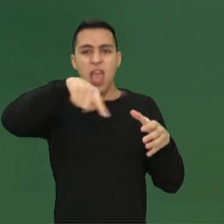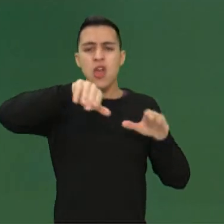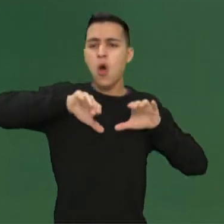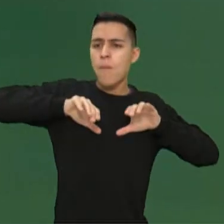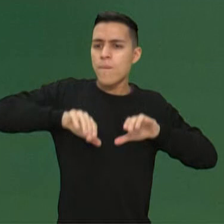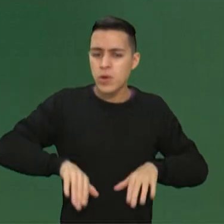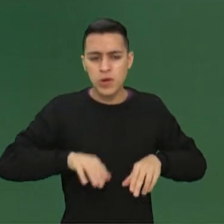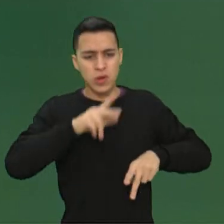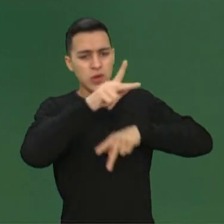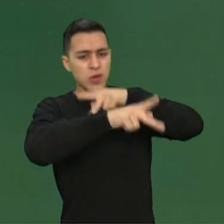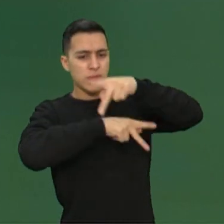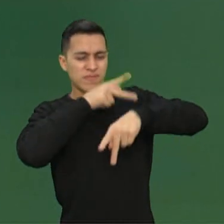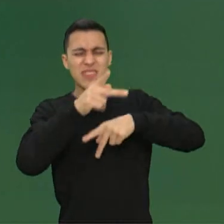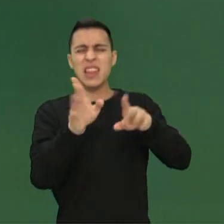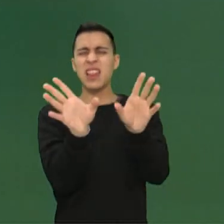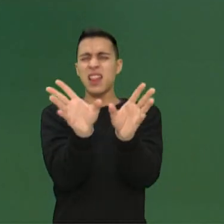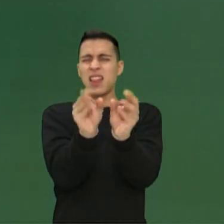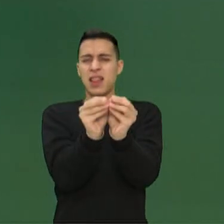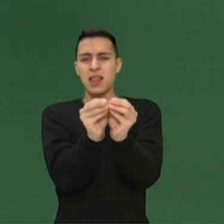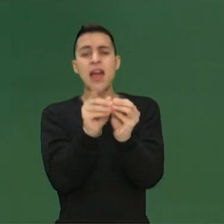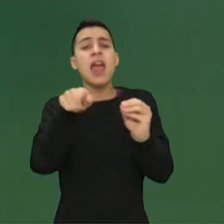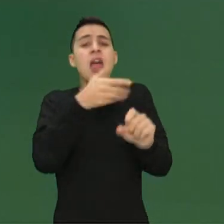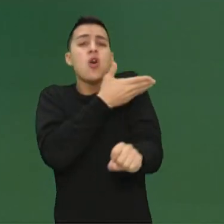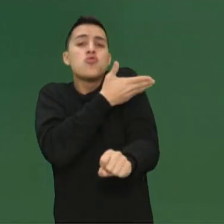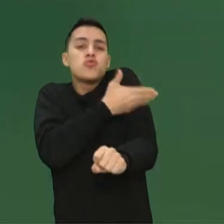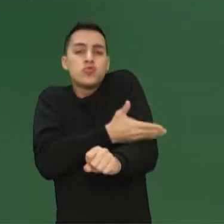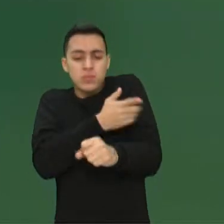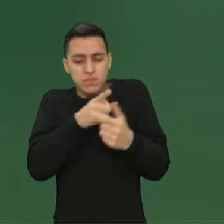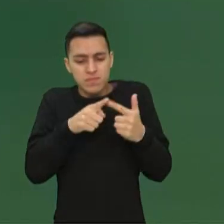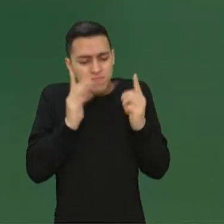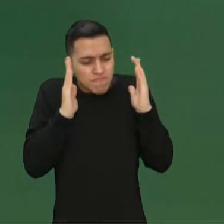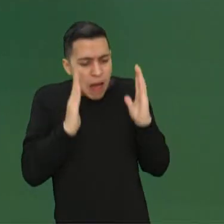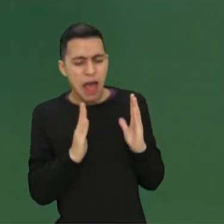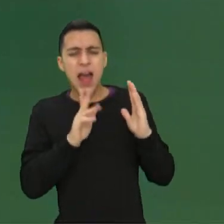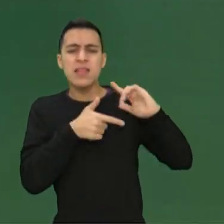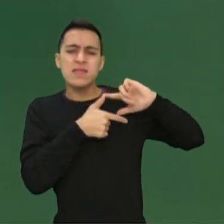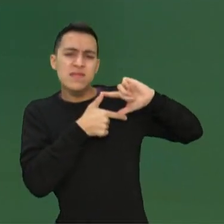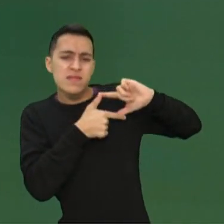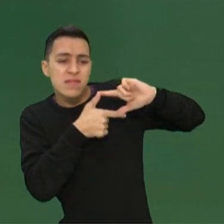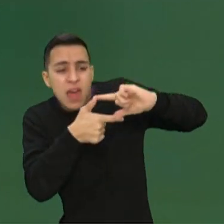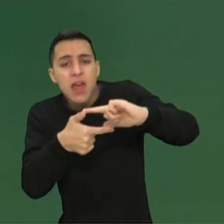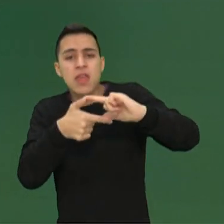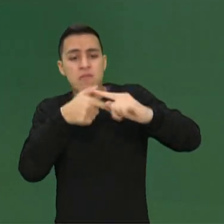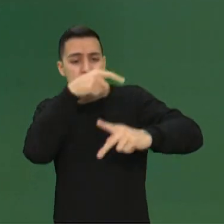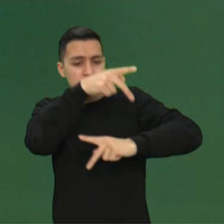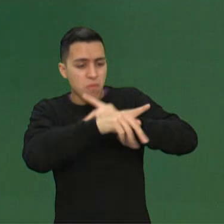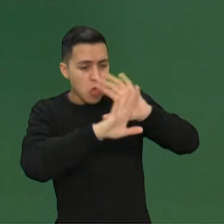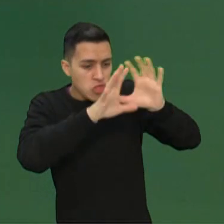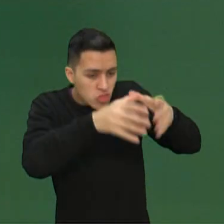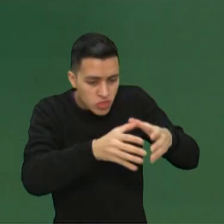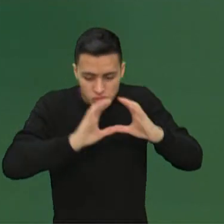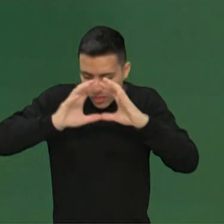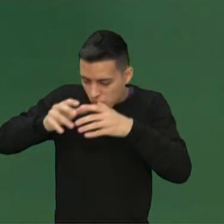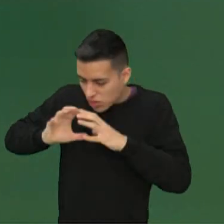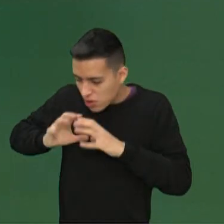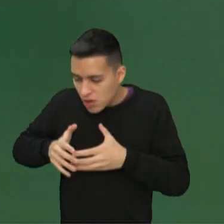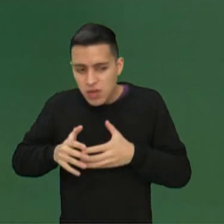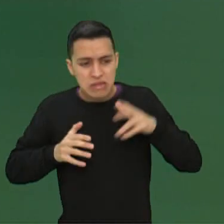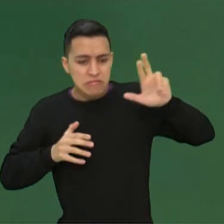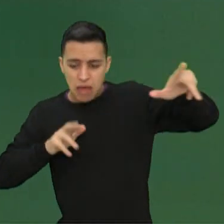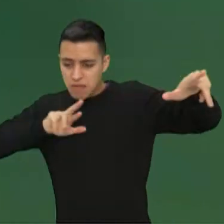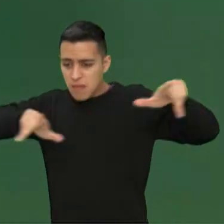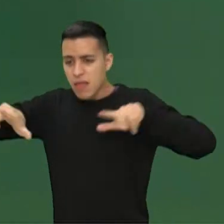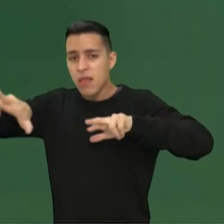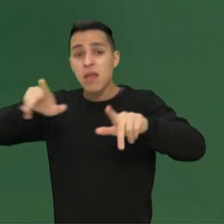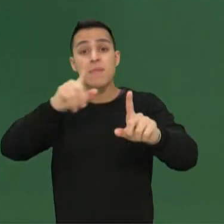do povo. Em resumo, é o hábito, o costume, as tradições que cada povo vai ter diferente de outro, tá?